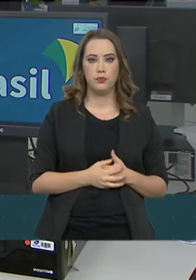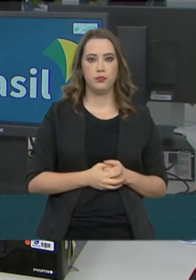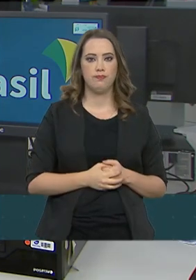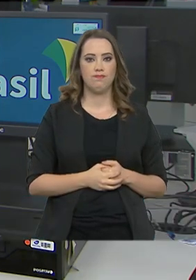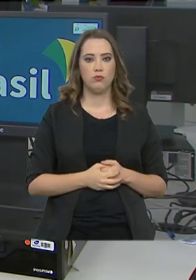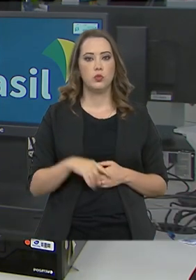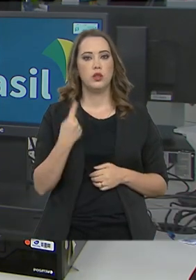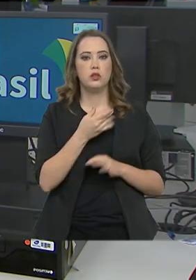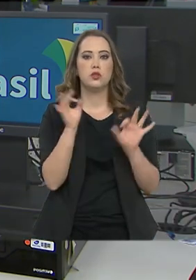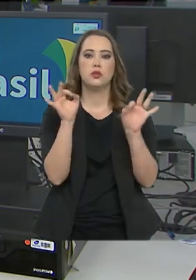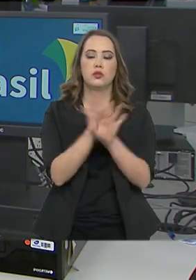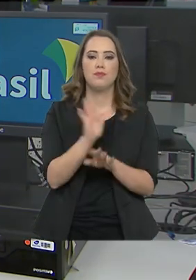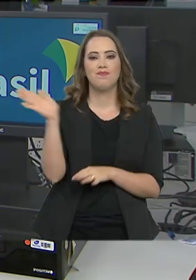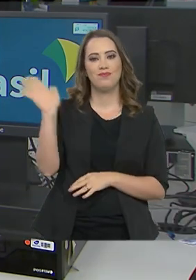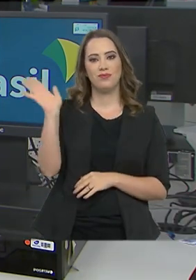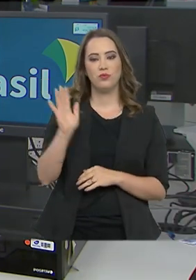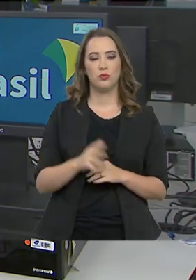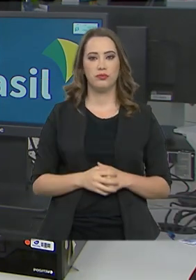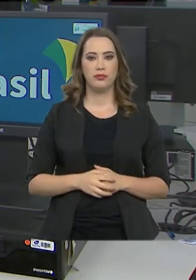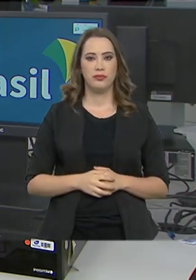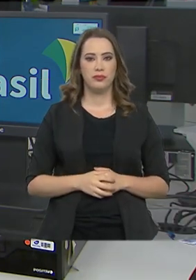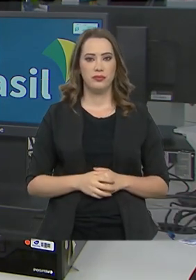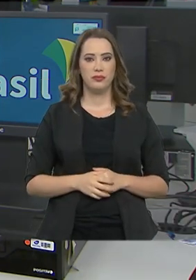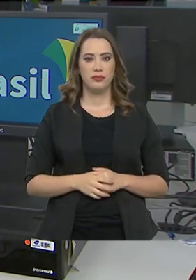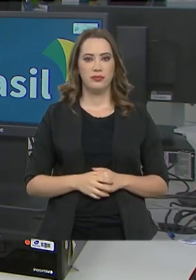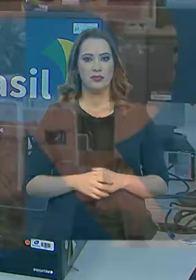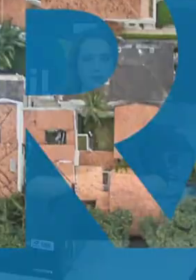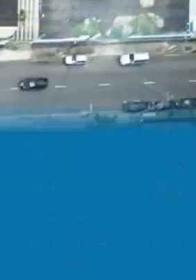Obrigado, Até a próxima edição.